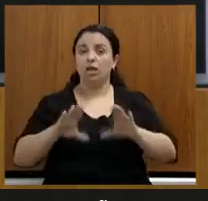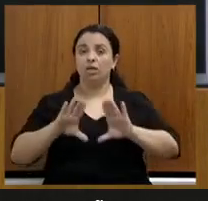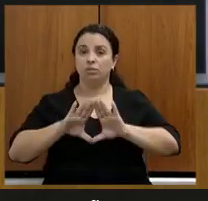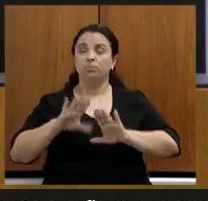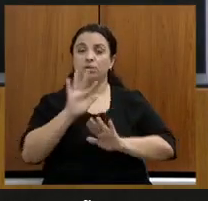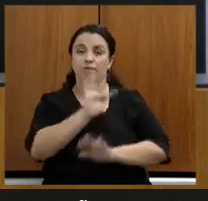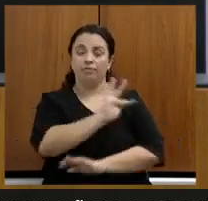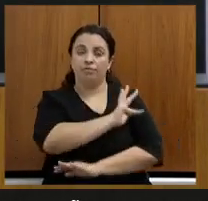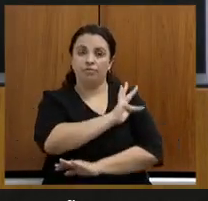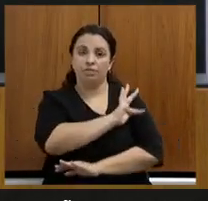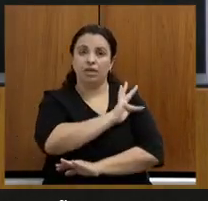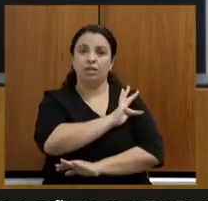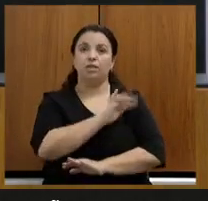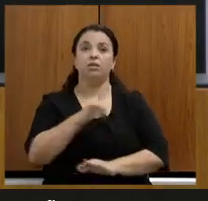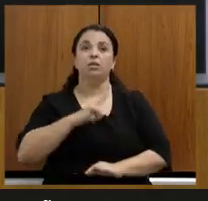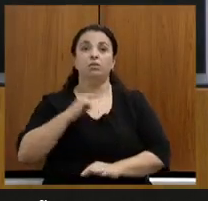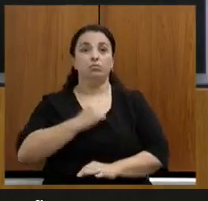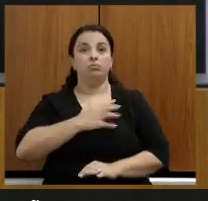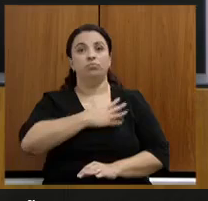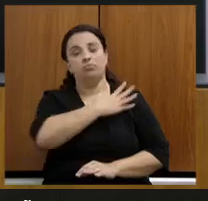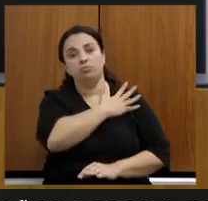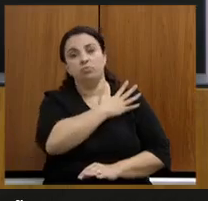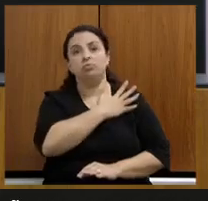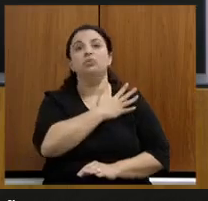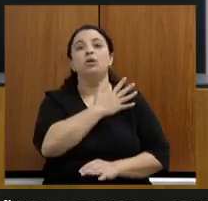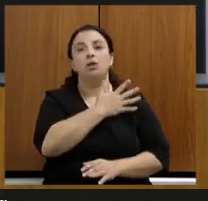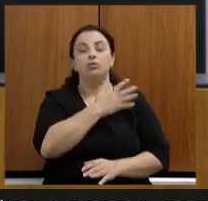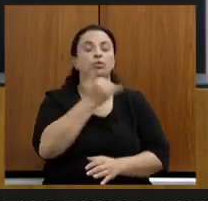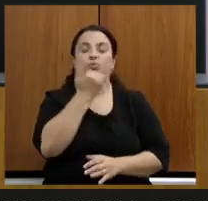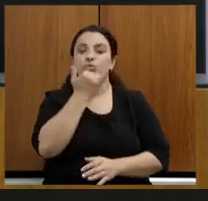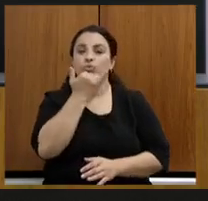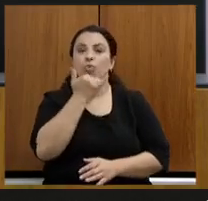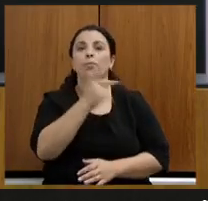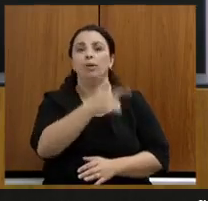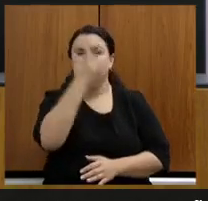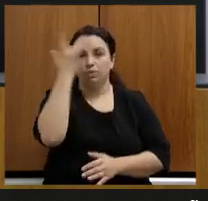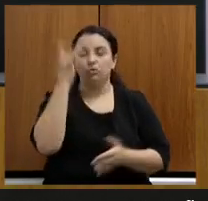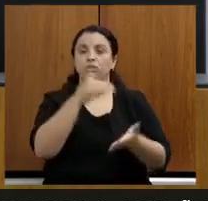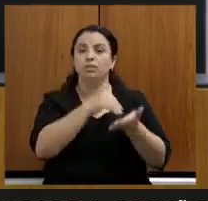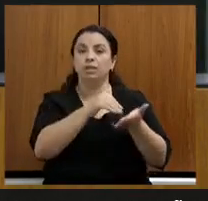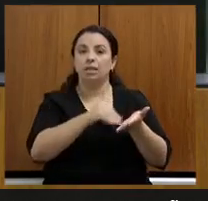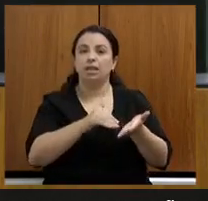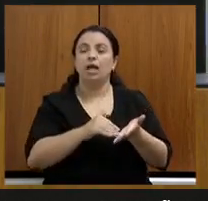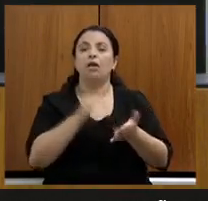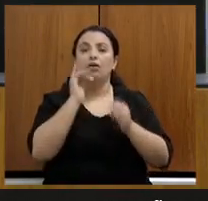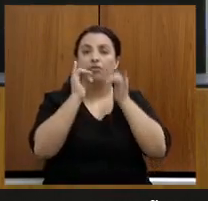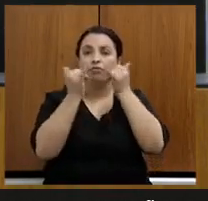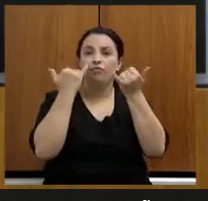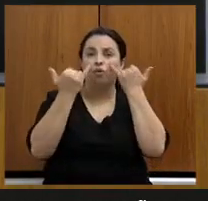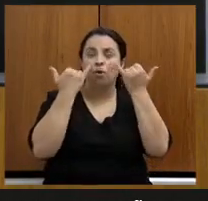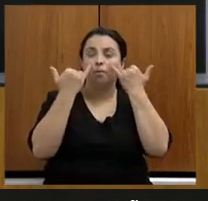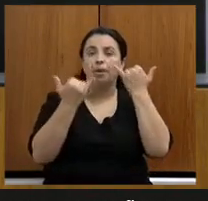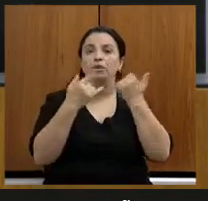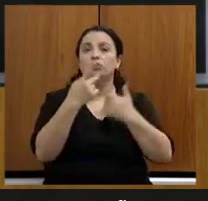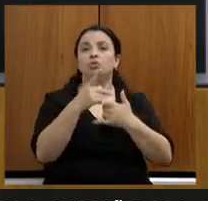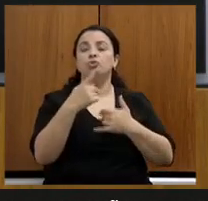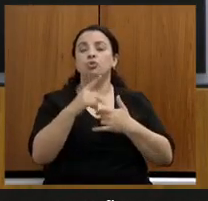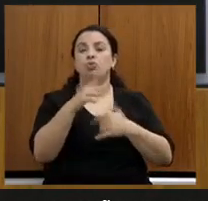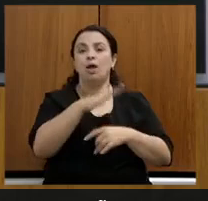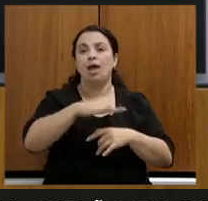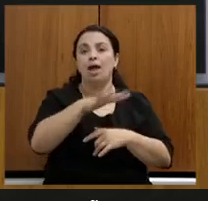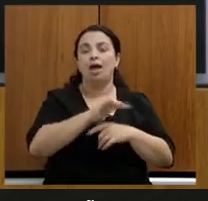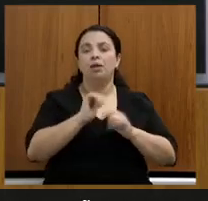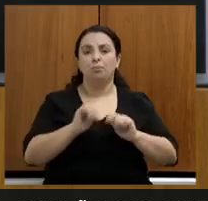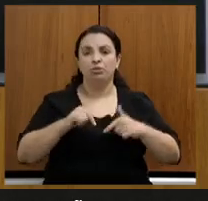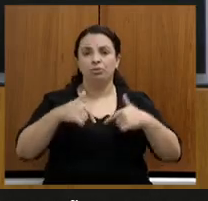as autoridades convocadas informarão sobre a gestão das suas áreas, com destaque para as ações adotadas para o enfrentamento da pandemia